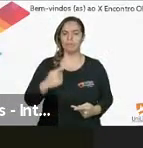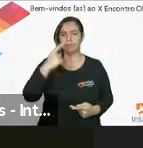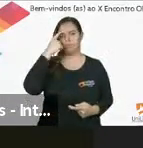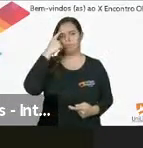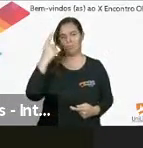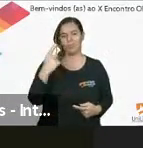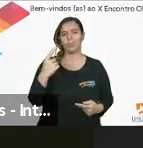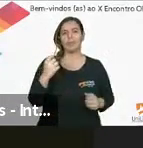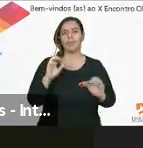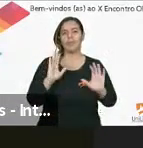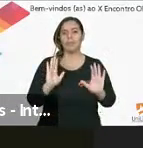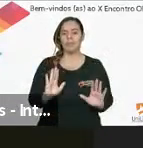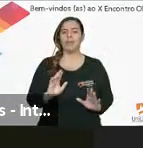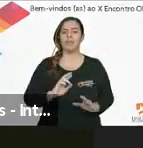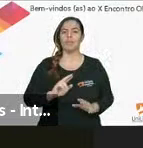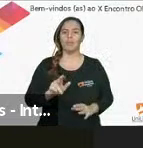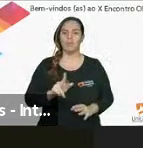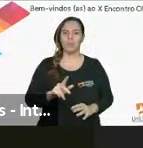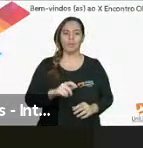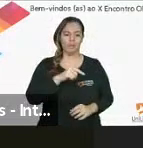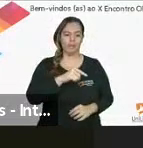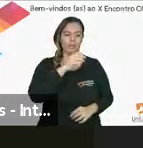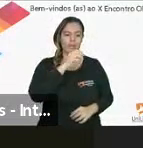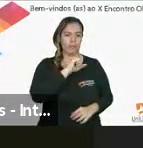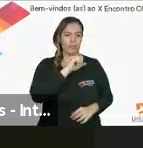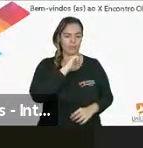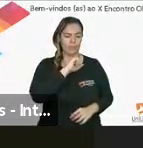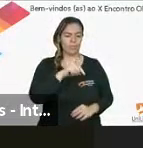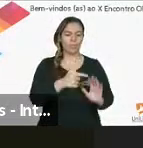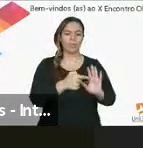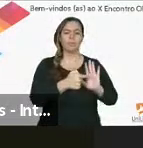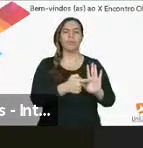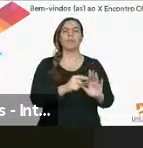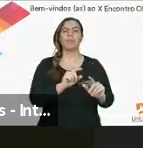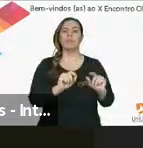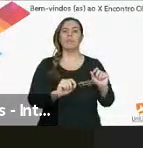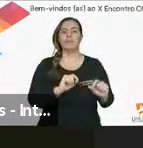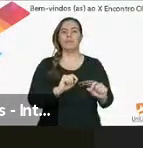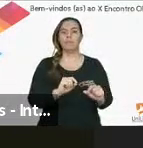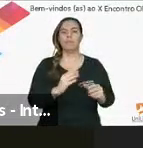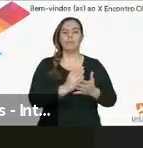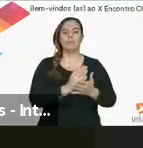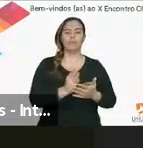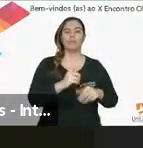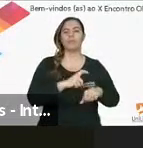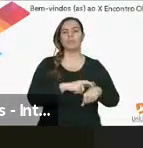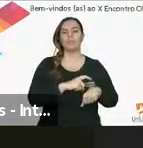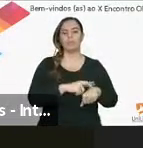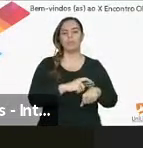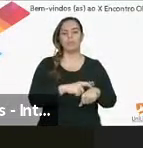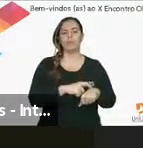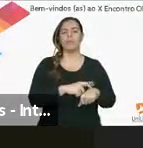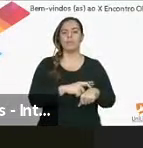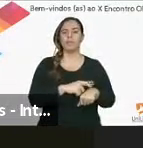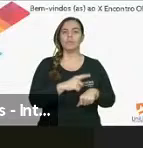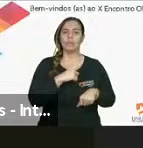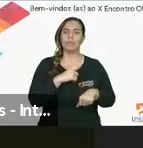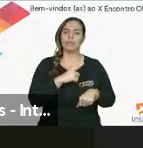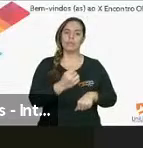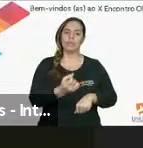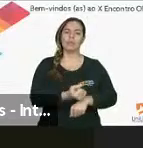só que o Freire vai dizer que, em algumas situações, essas